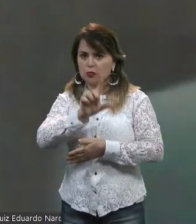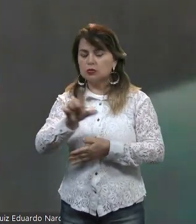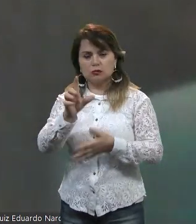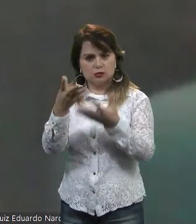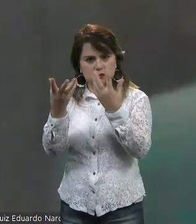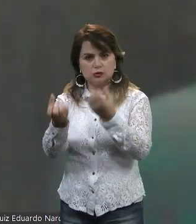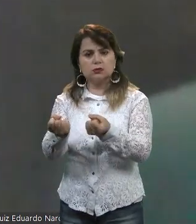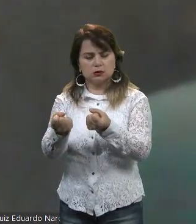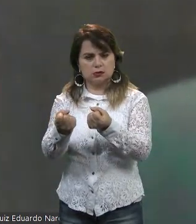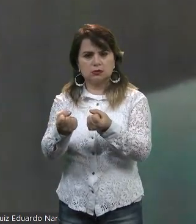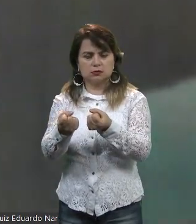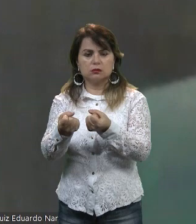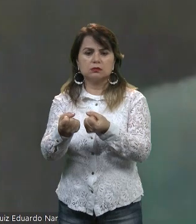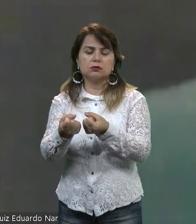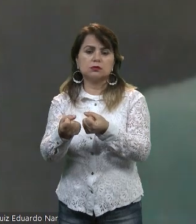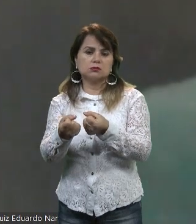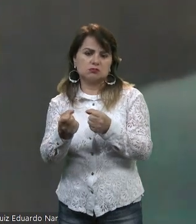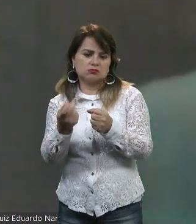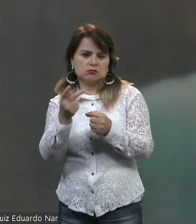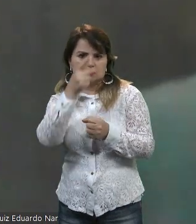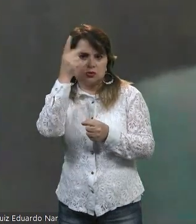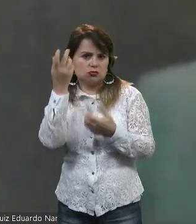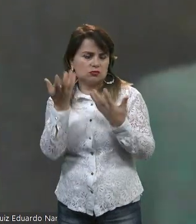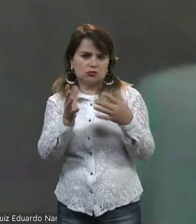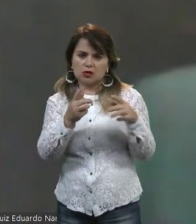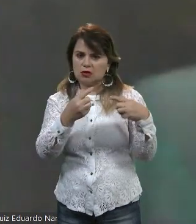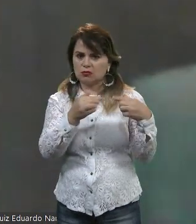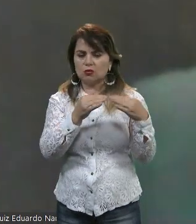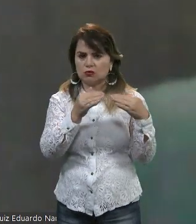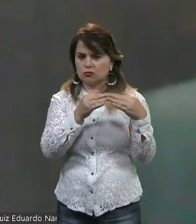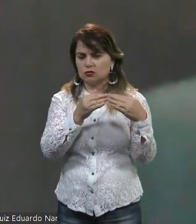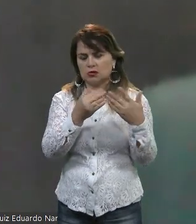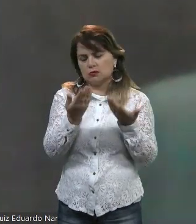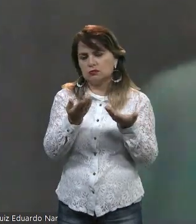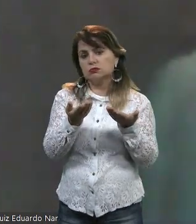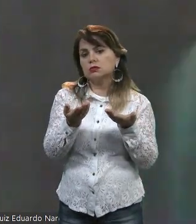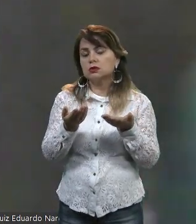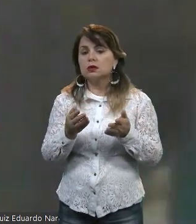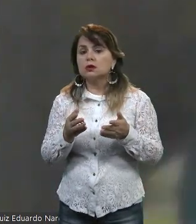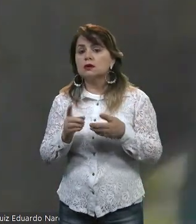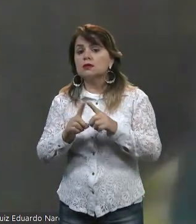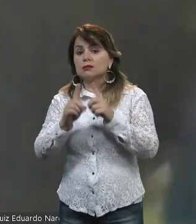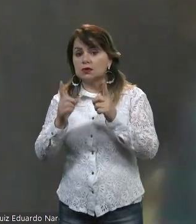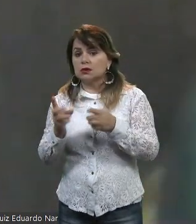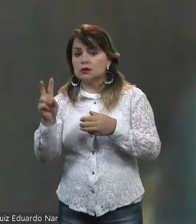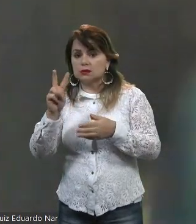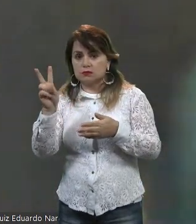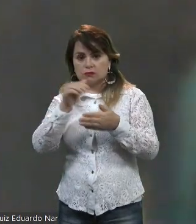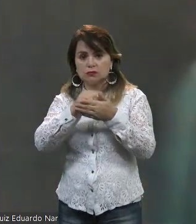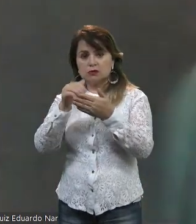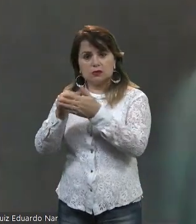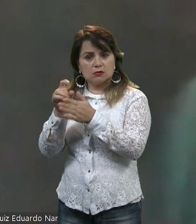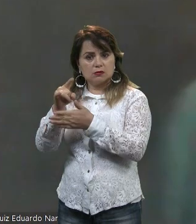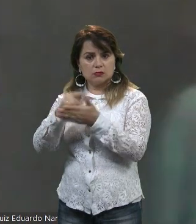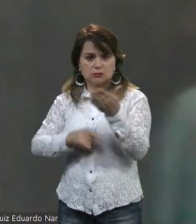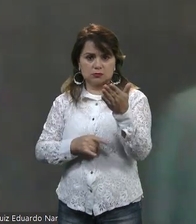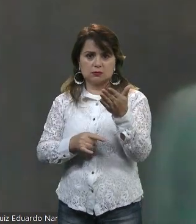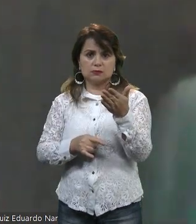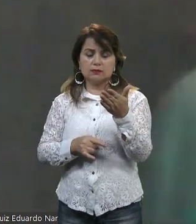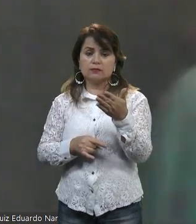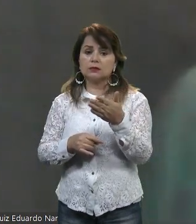que não concordem. Deve-se apreciar o projeto, votar o projeto. Se o prefeito não